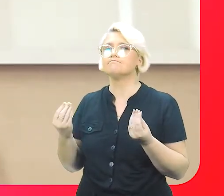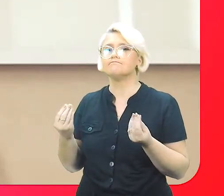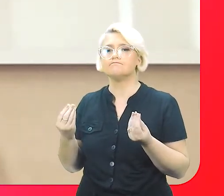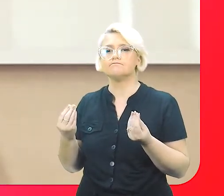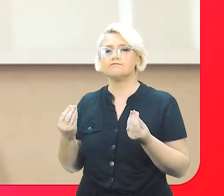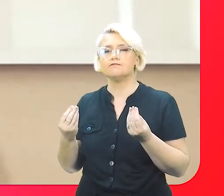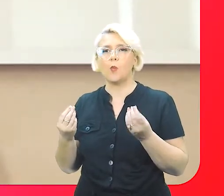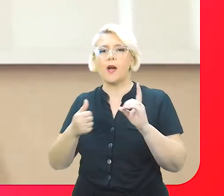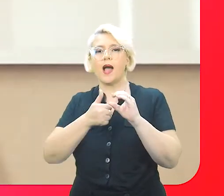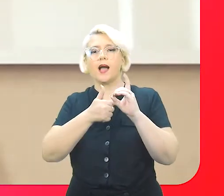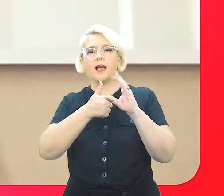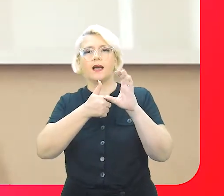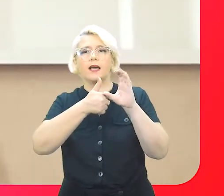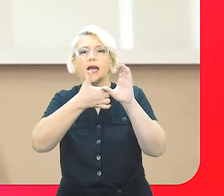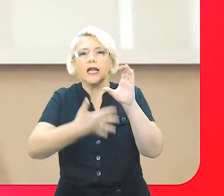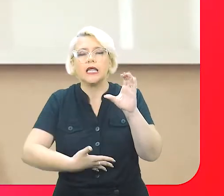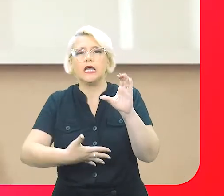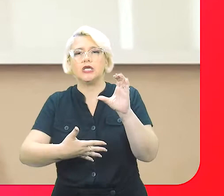um atributo,